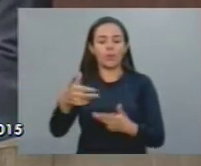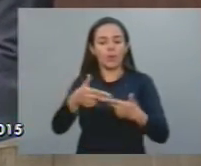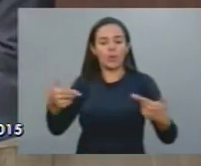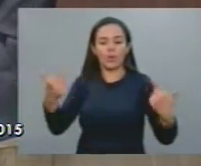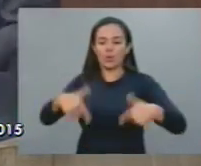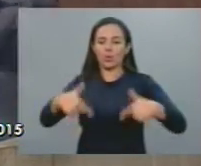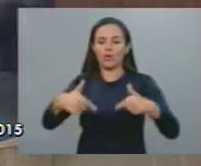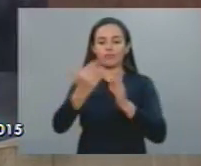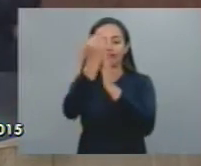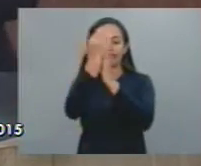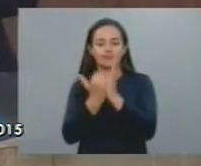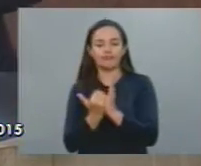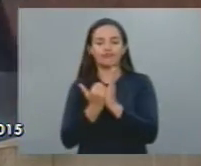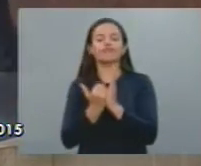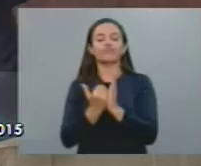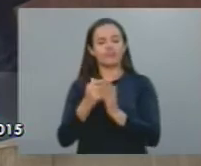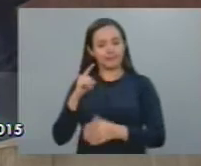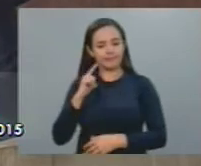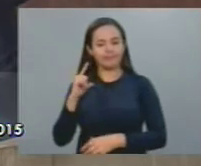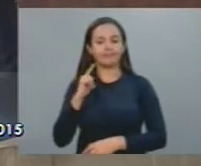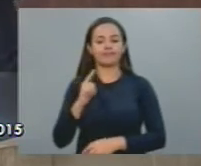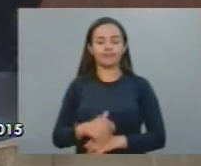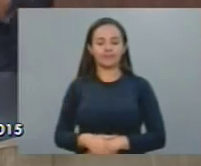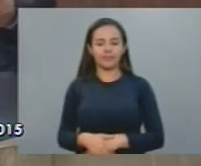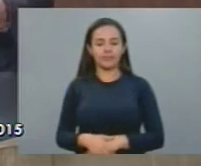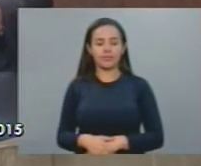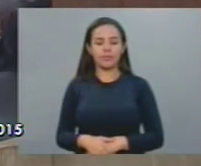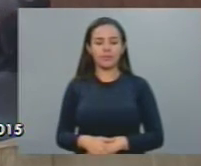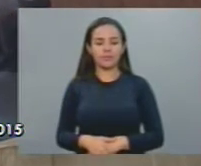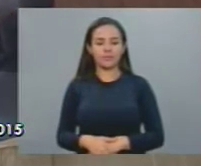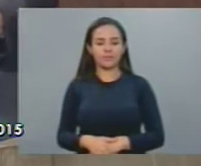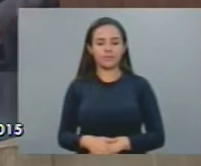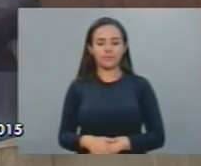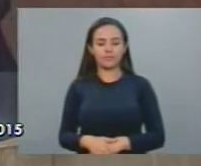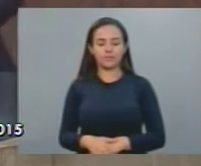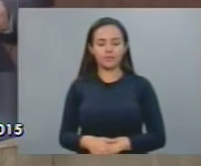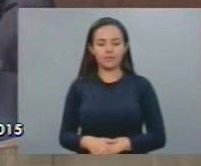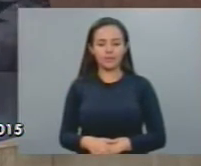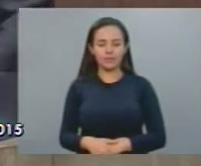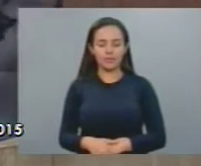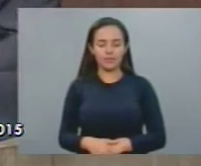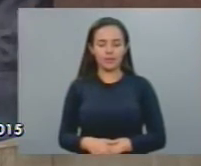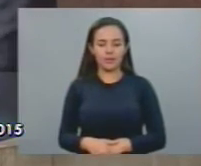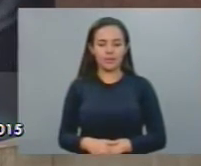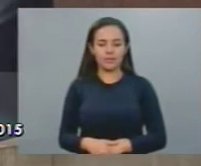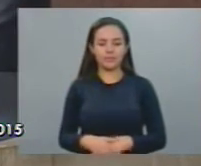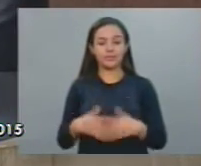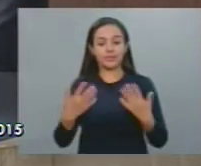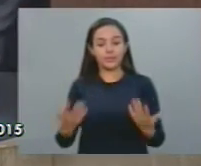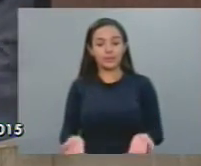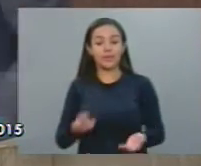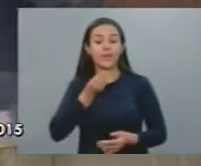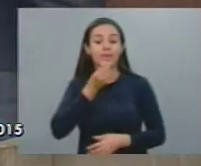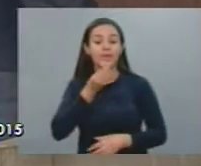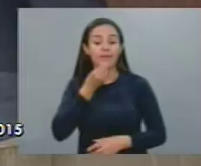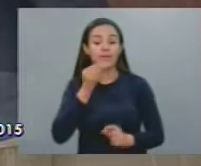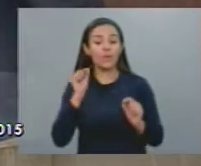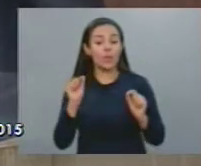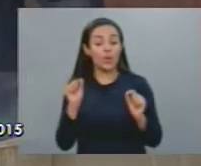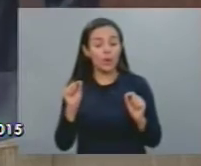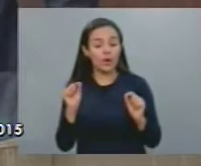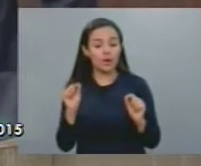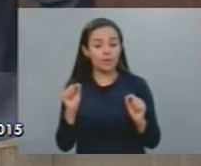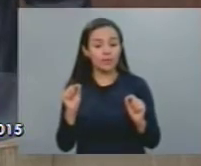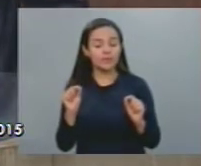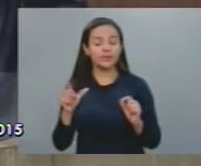direitos. E, por outro lado, quando deveria haver um